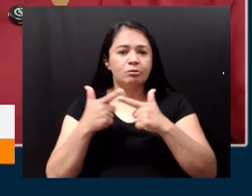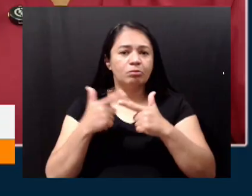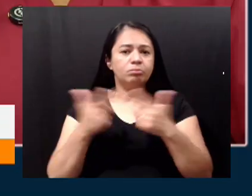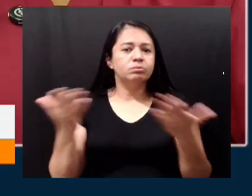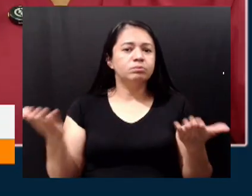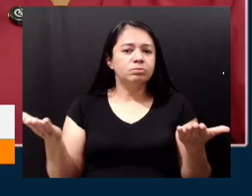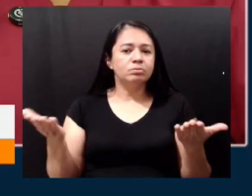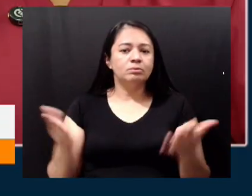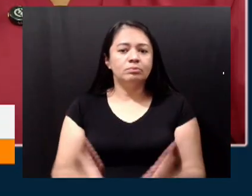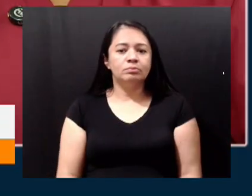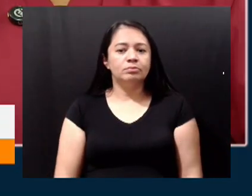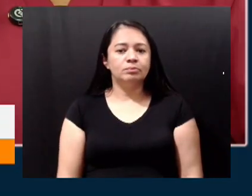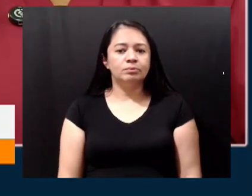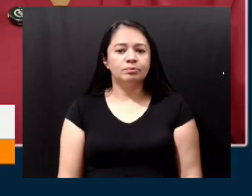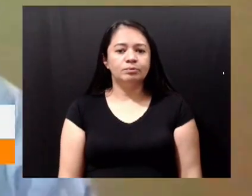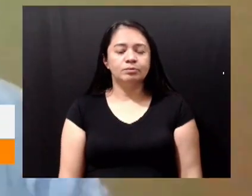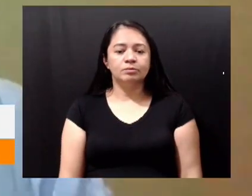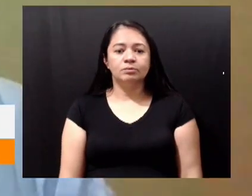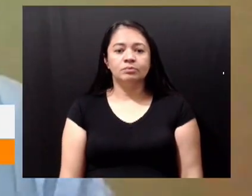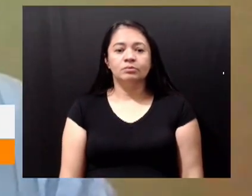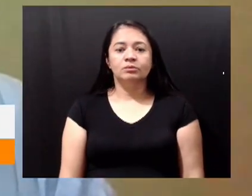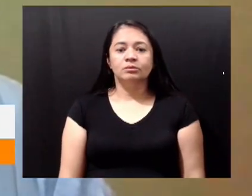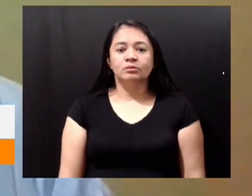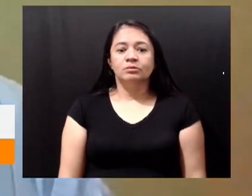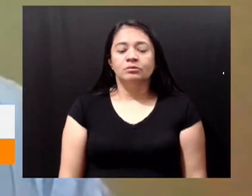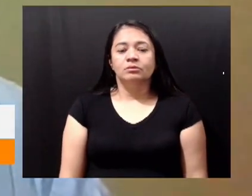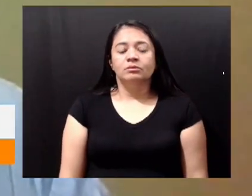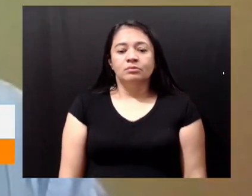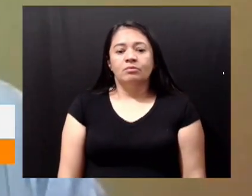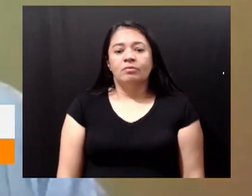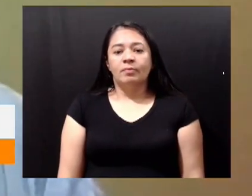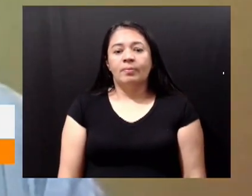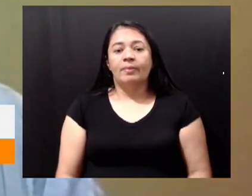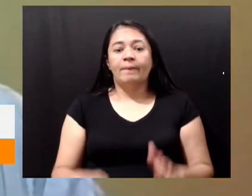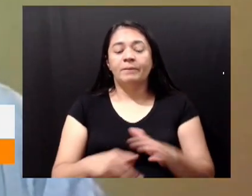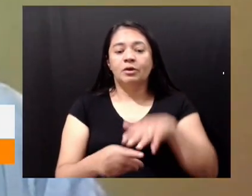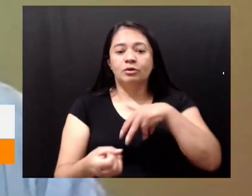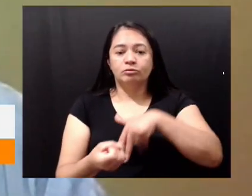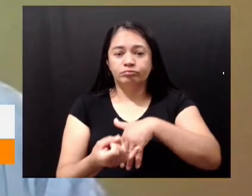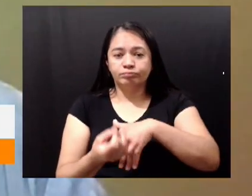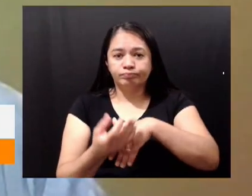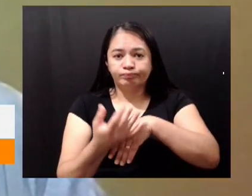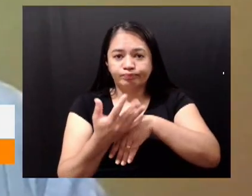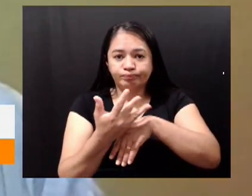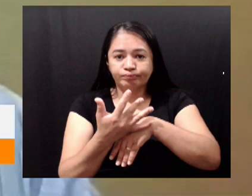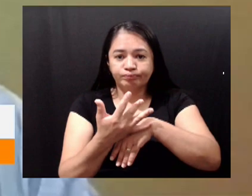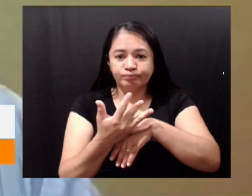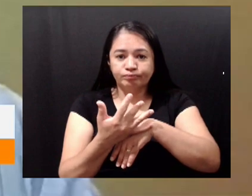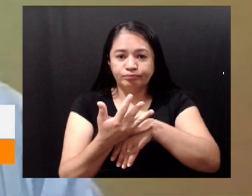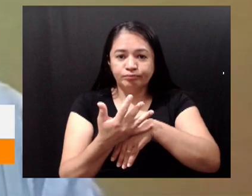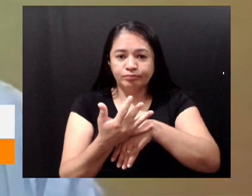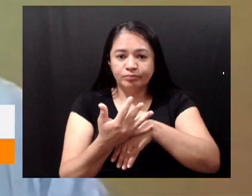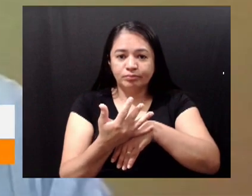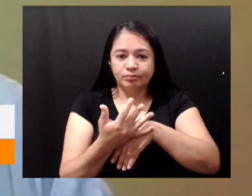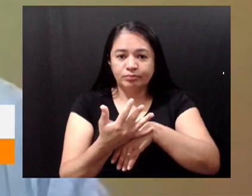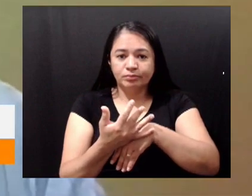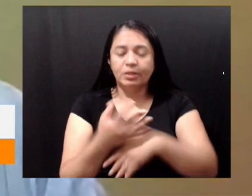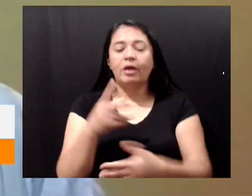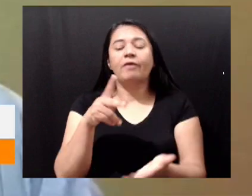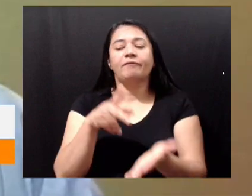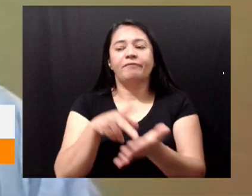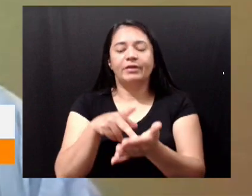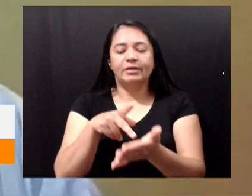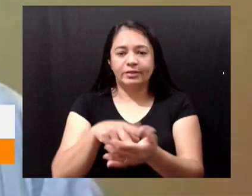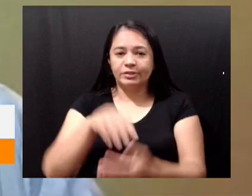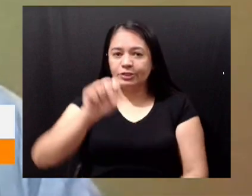Bom, a resistência aos das bactérias, dos micro-organismos aos antimicrobianos é uma realidade, é um problema